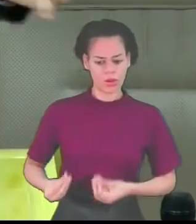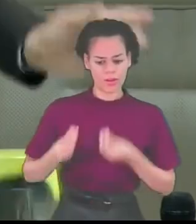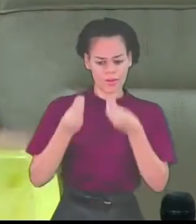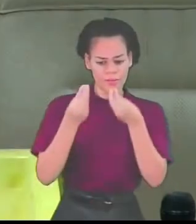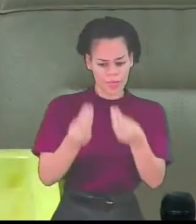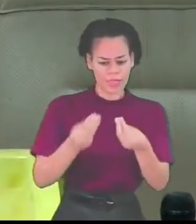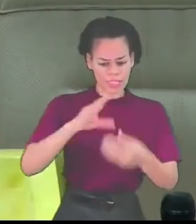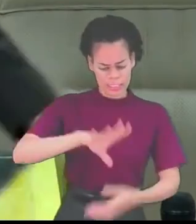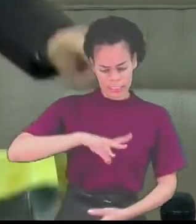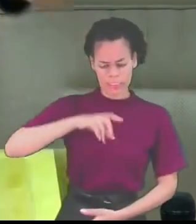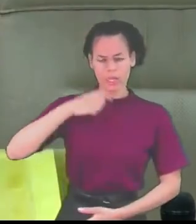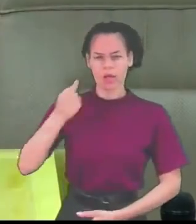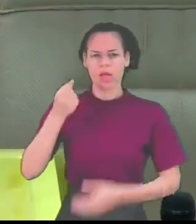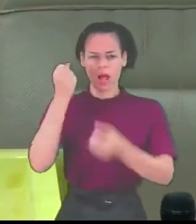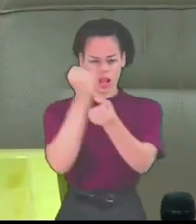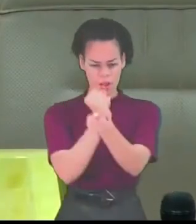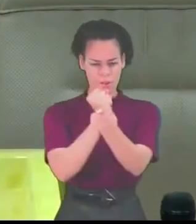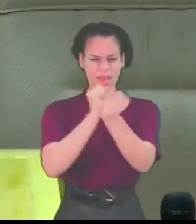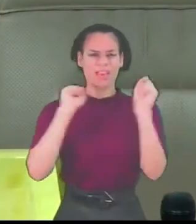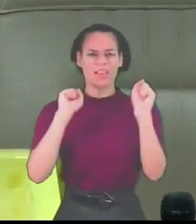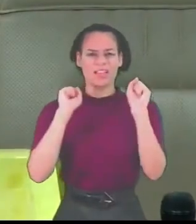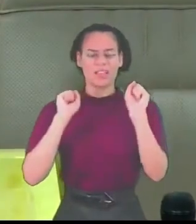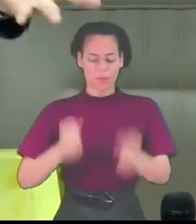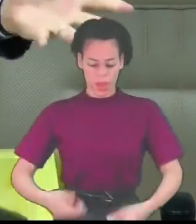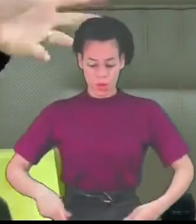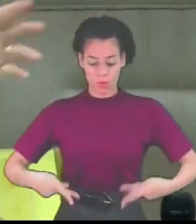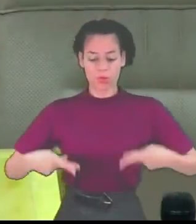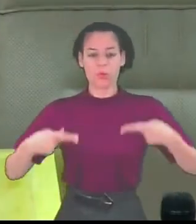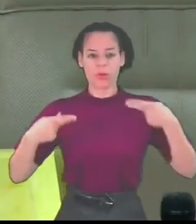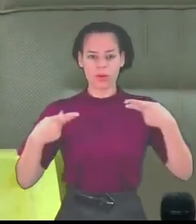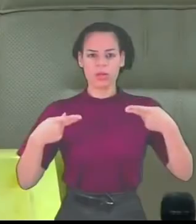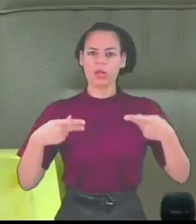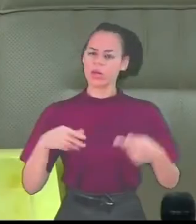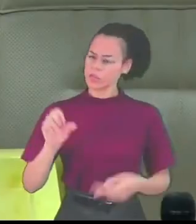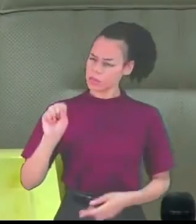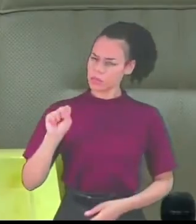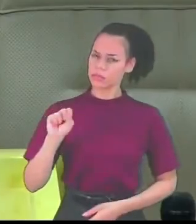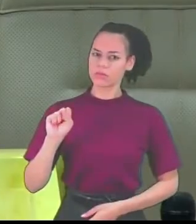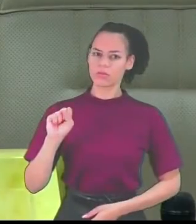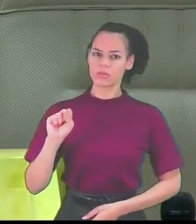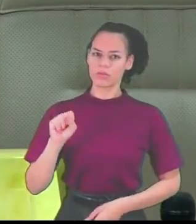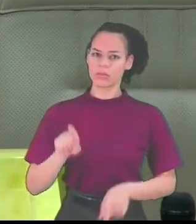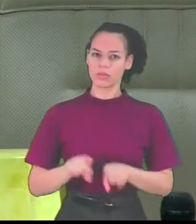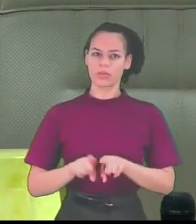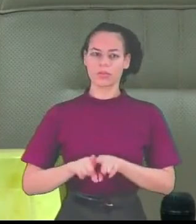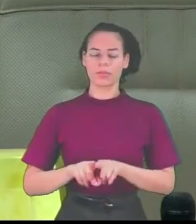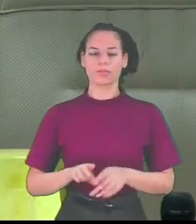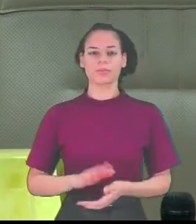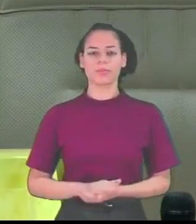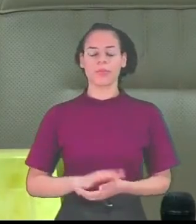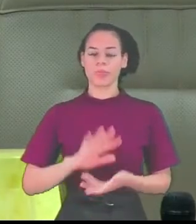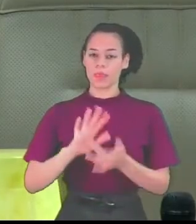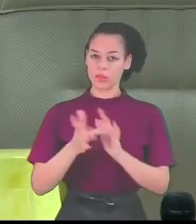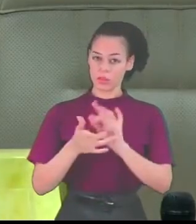libertação Jesus veio para dar prosperidade a você venho o rico